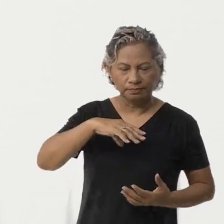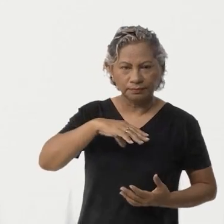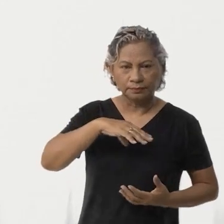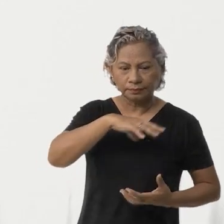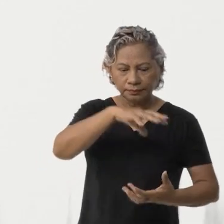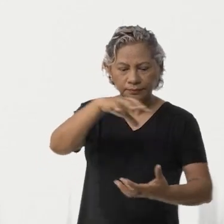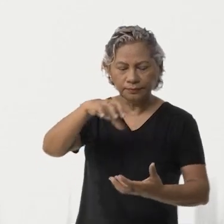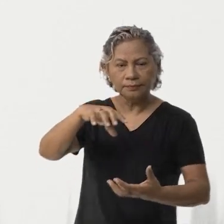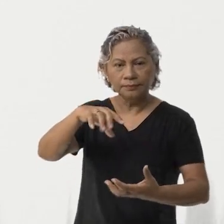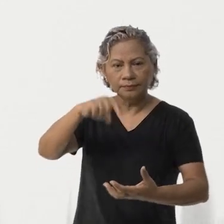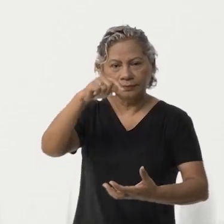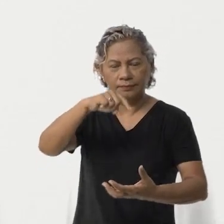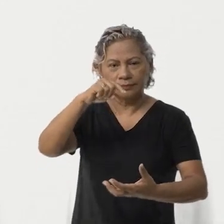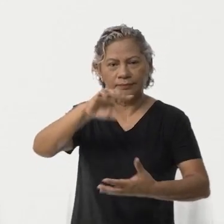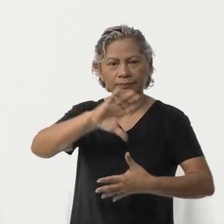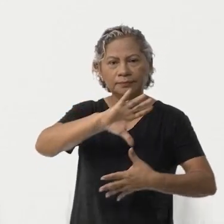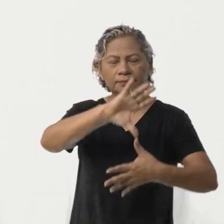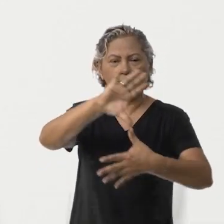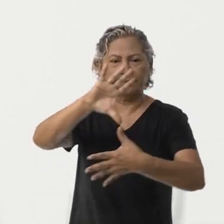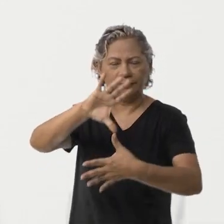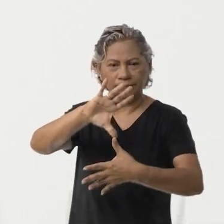ou seja, totalmente